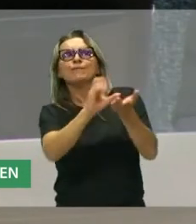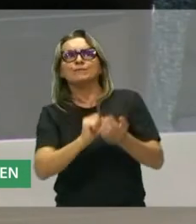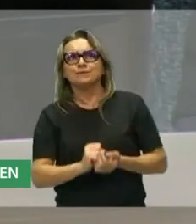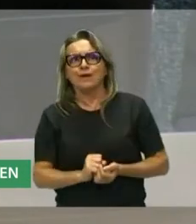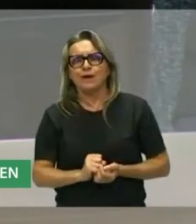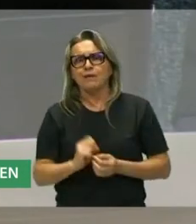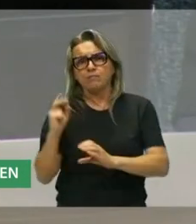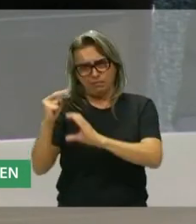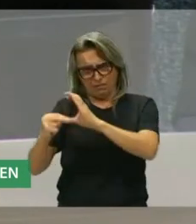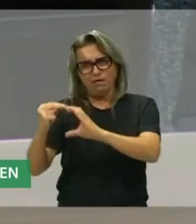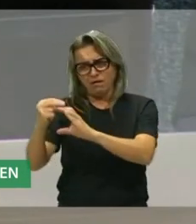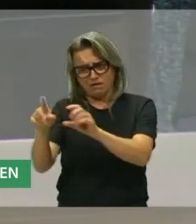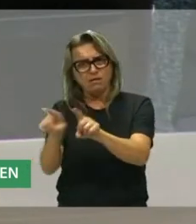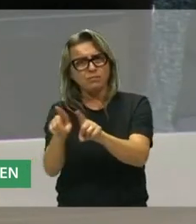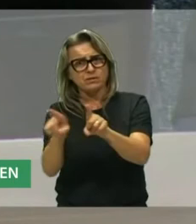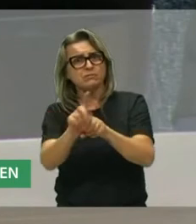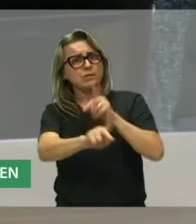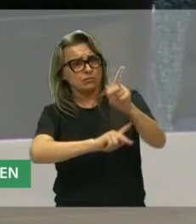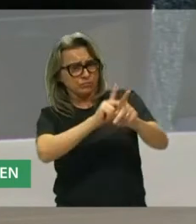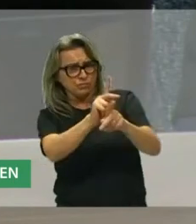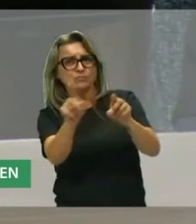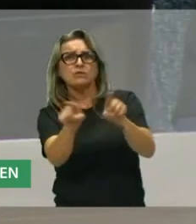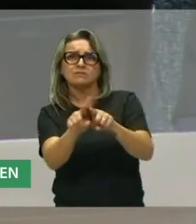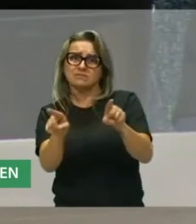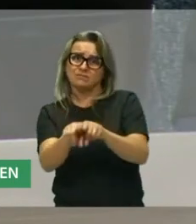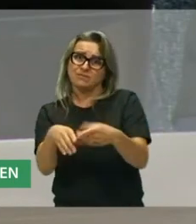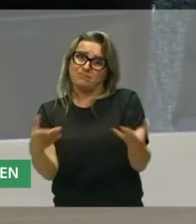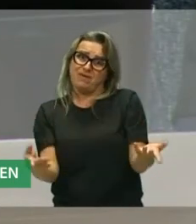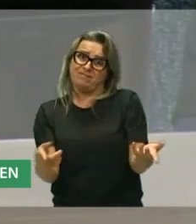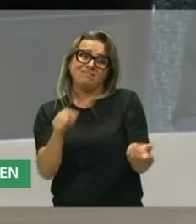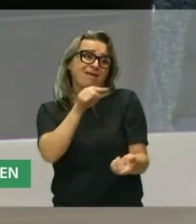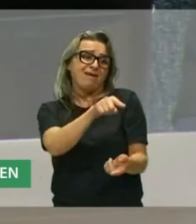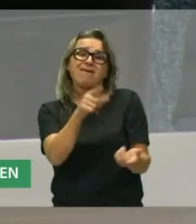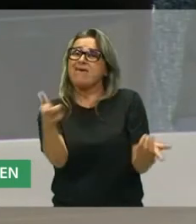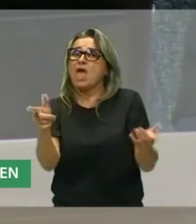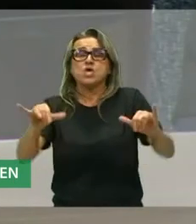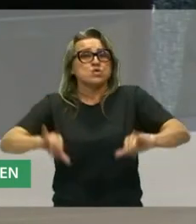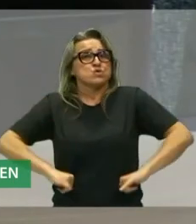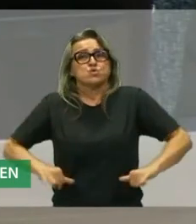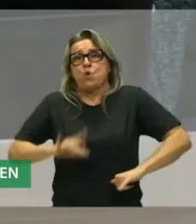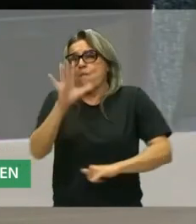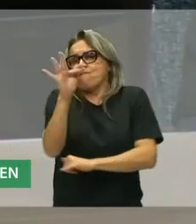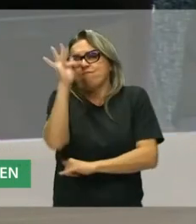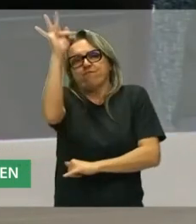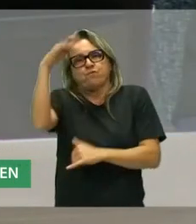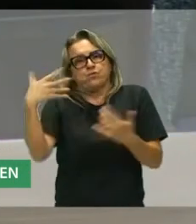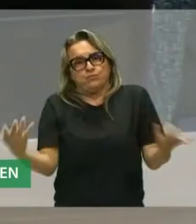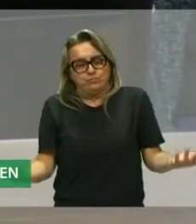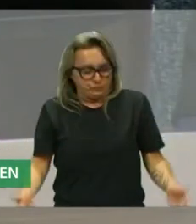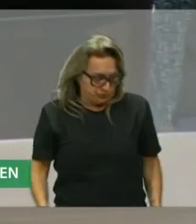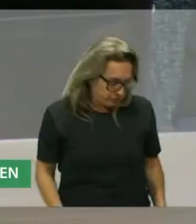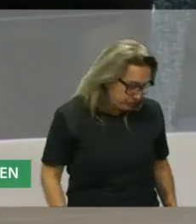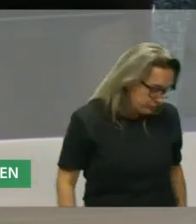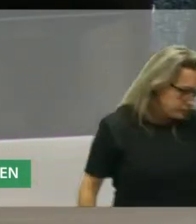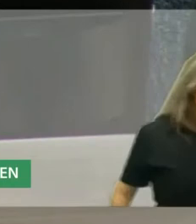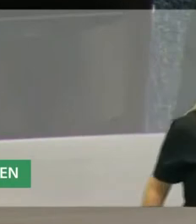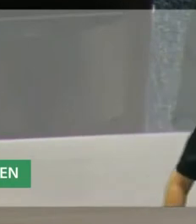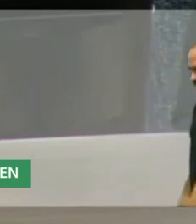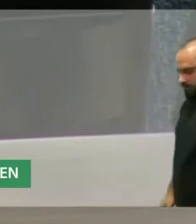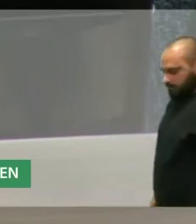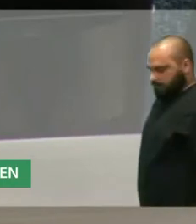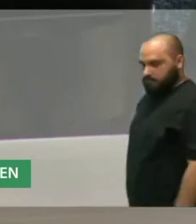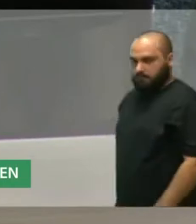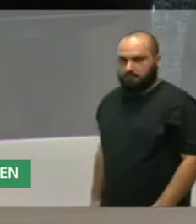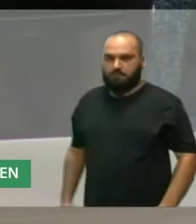é para a população, que é quem vai acabar sofrendo no futuro. Então, eu só